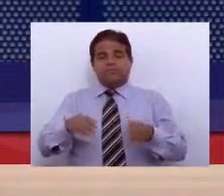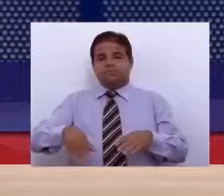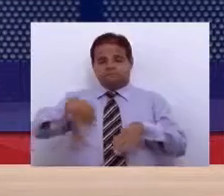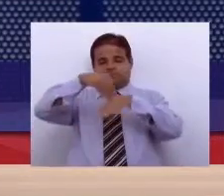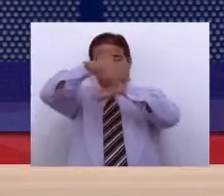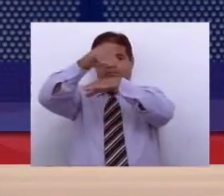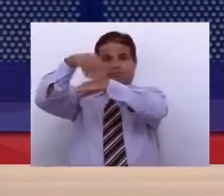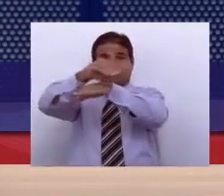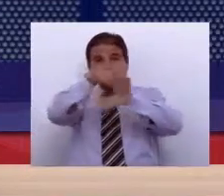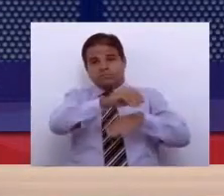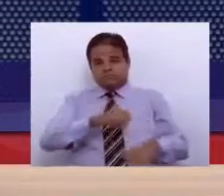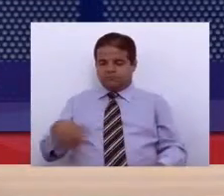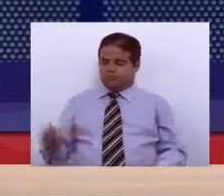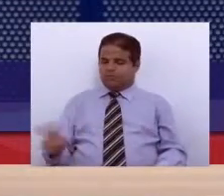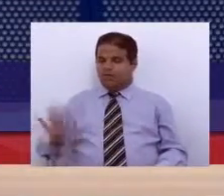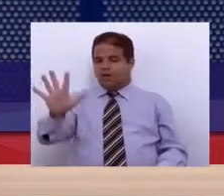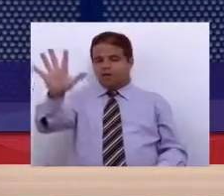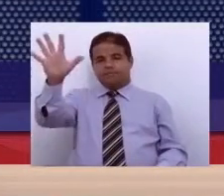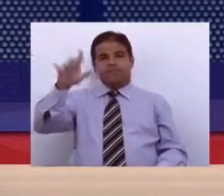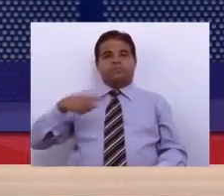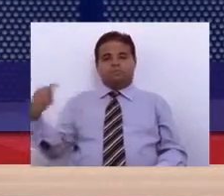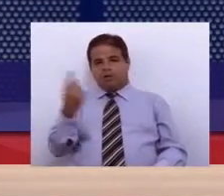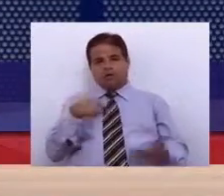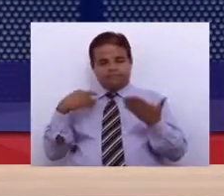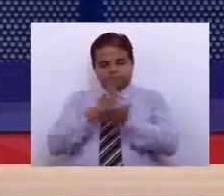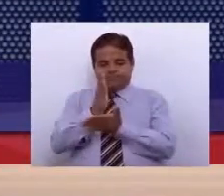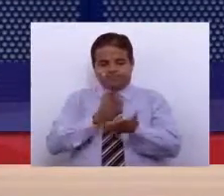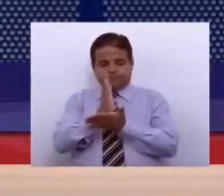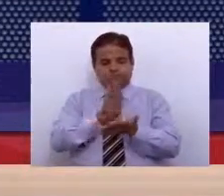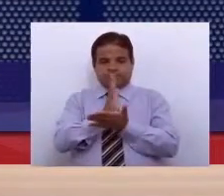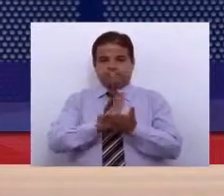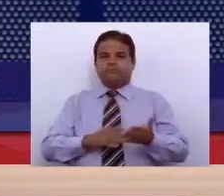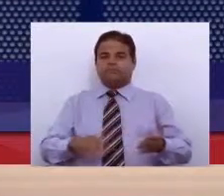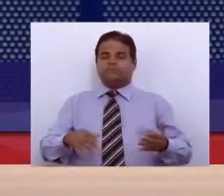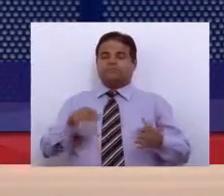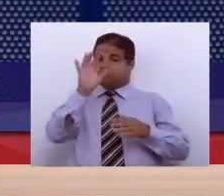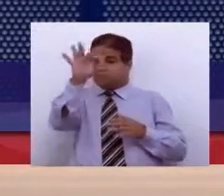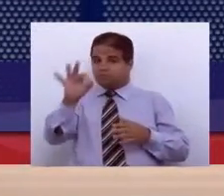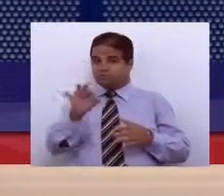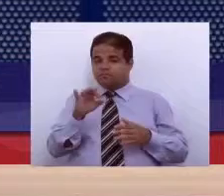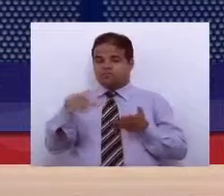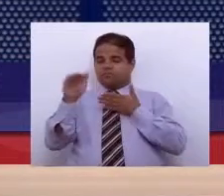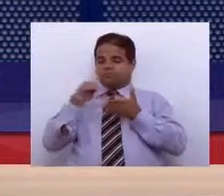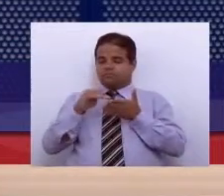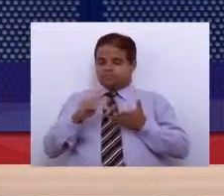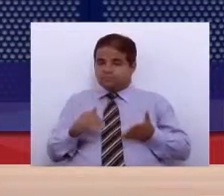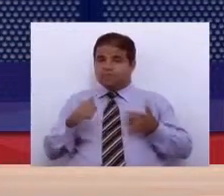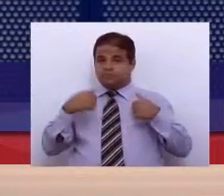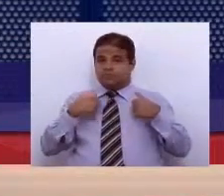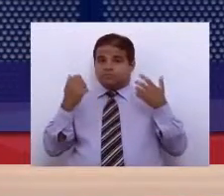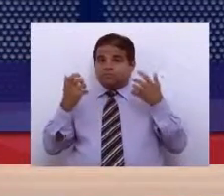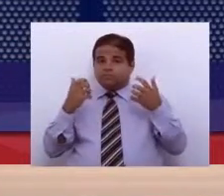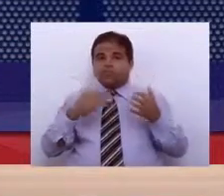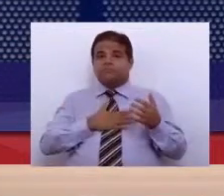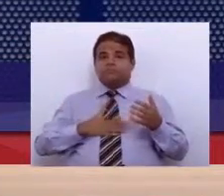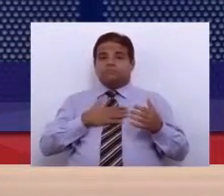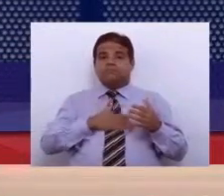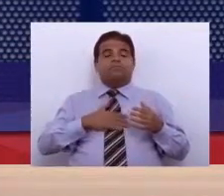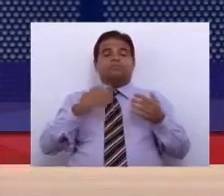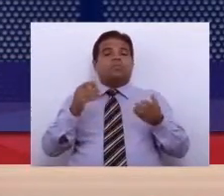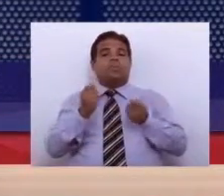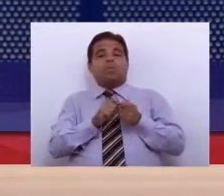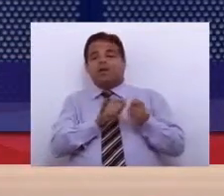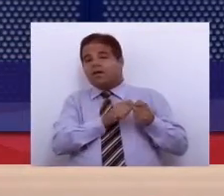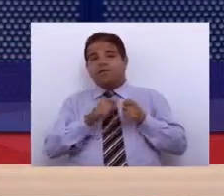distribuição de valores como nós aprovamos em percentual a secretaria eu gostaria de saber como o que é feito